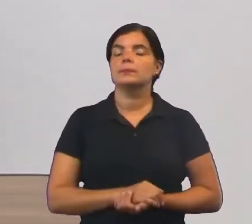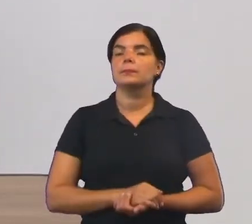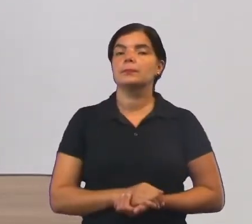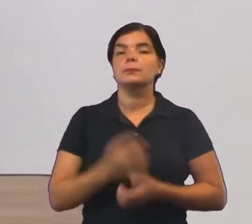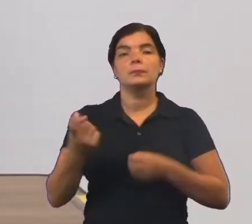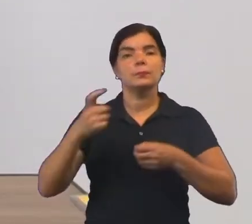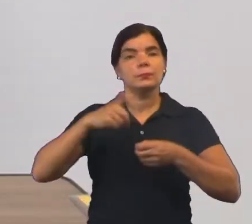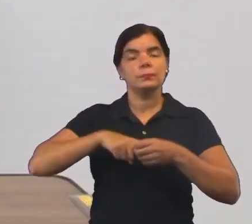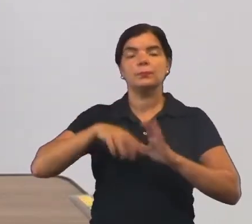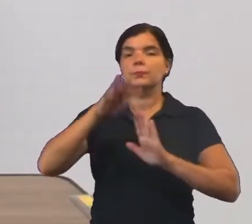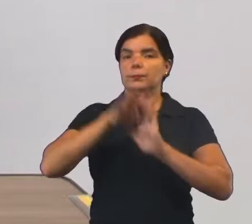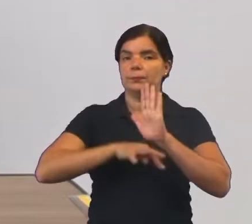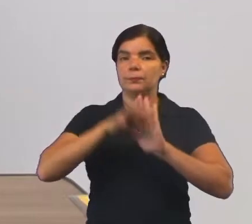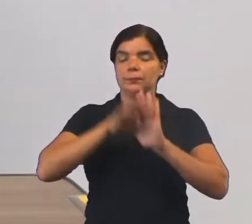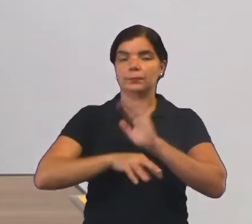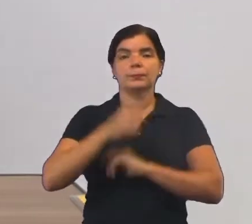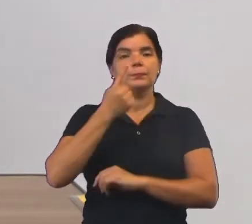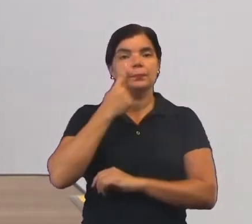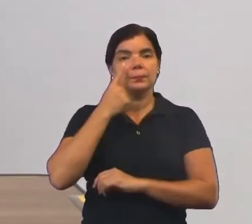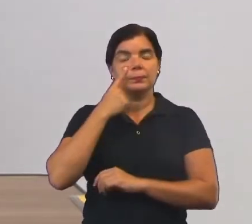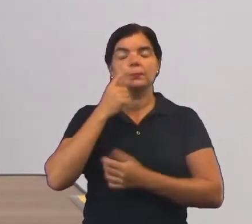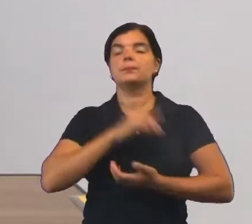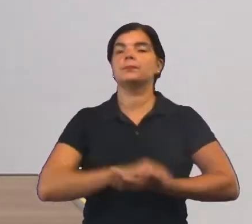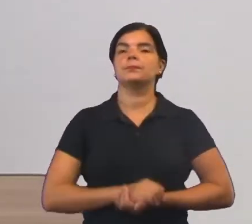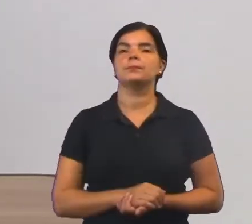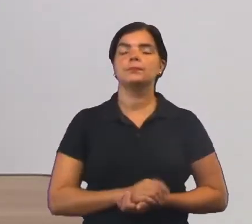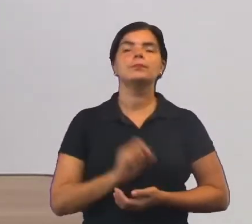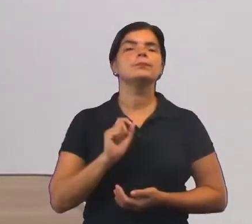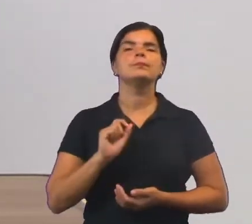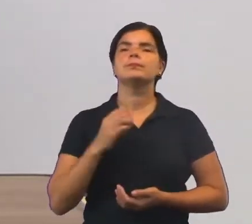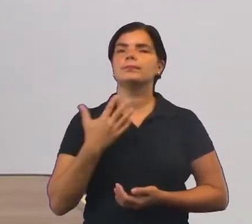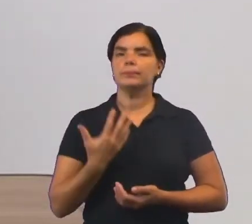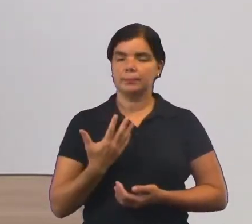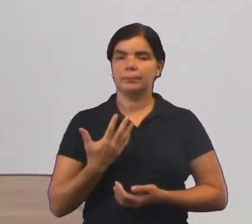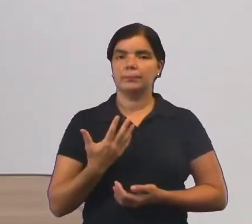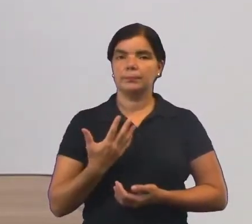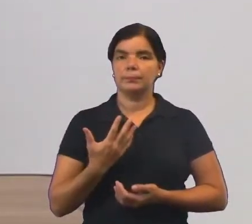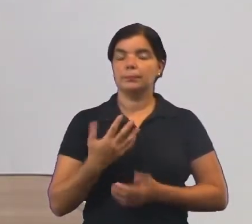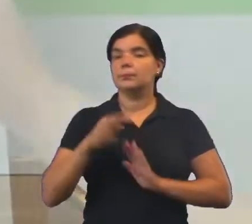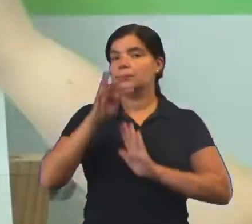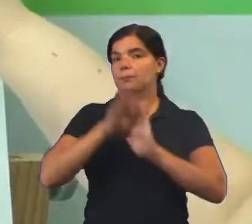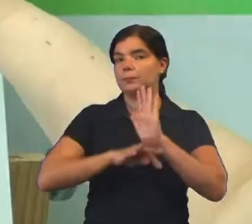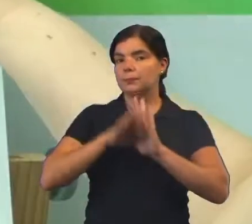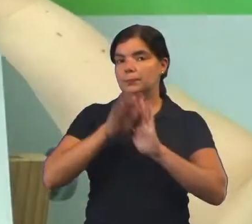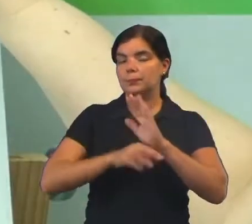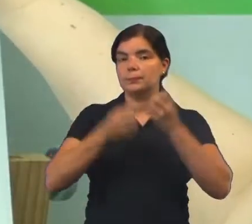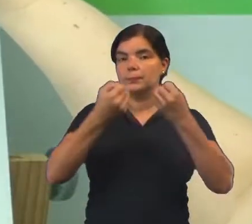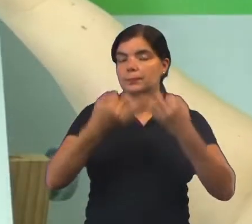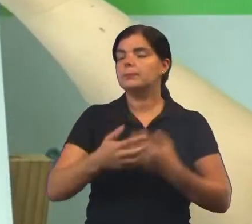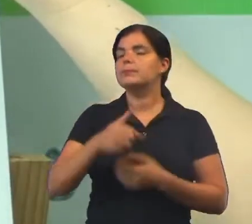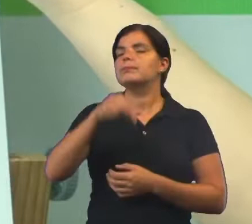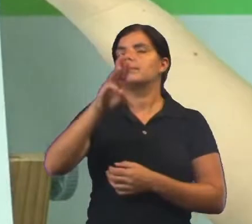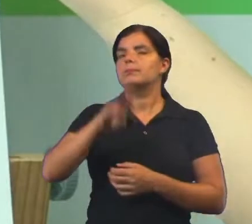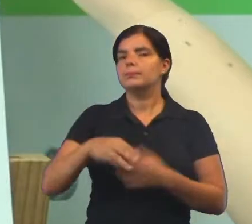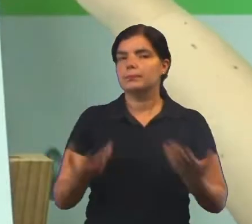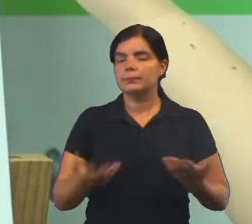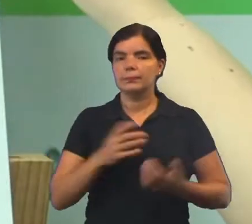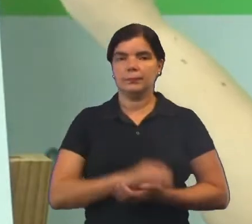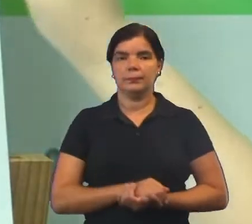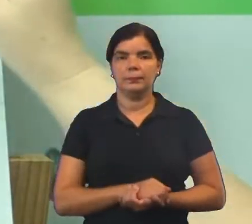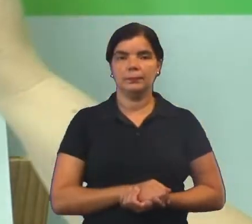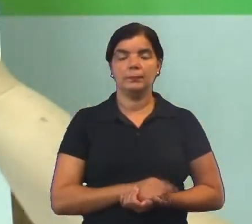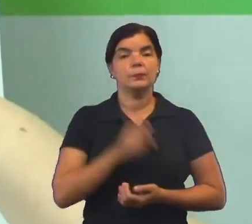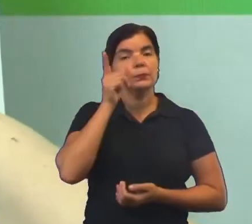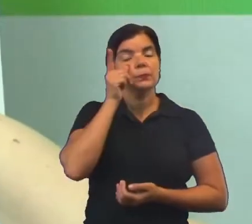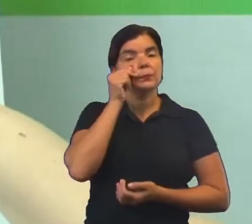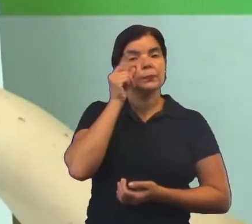gente tem que voltar no texto. Veja aqui comigo. O que que aconteceu nesse trecho do texto? Aqui está falando de quem? Está falando do